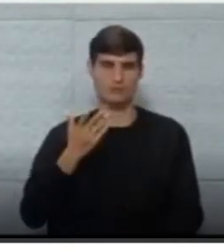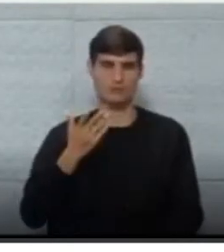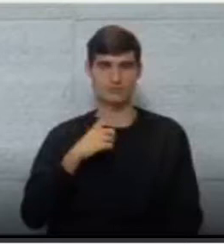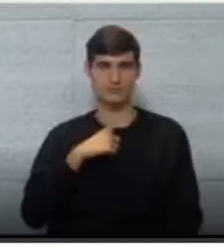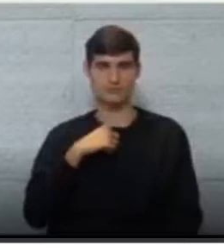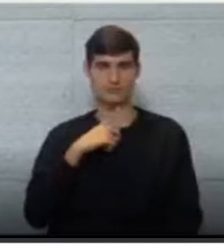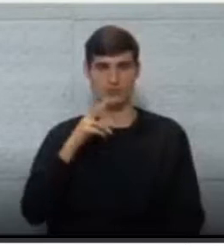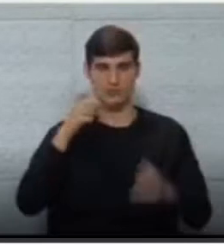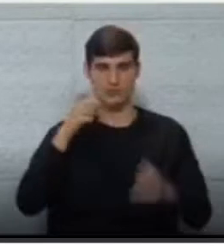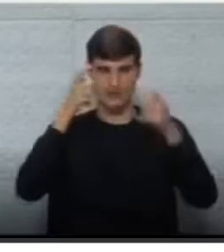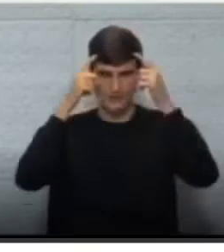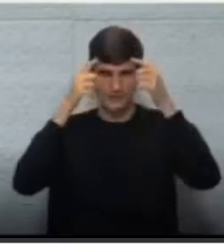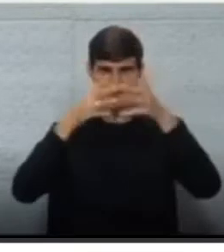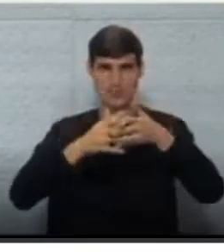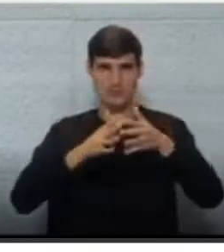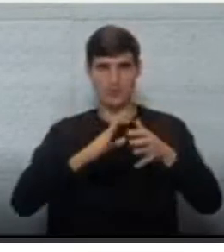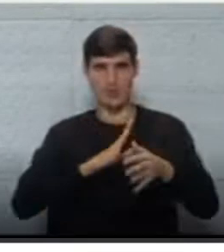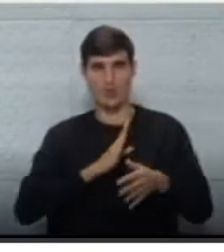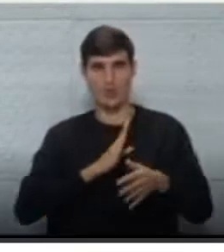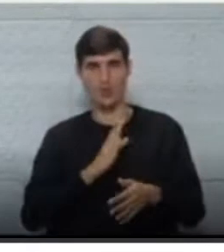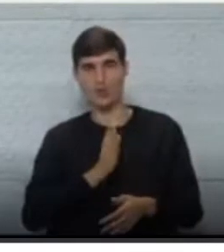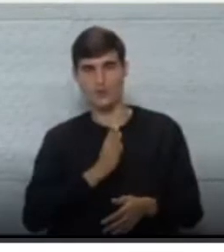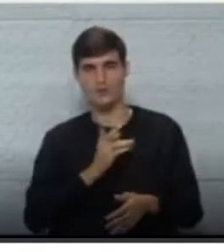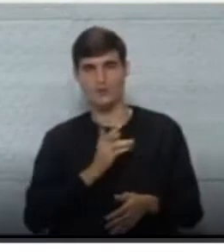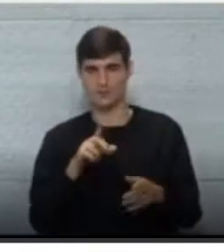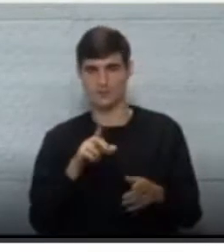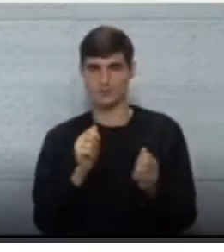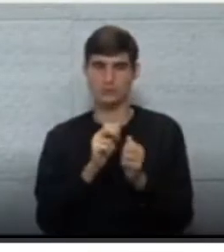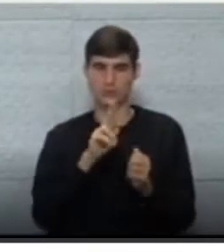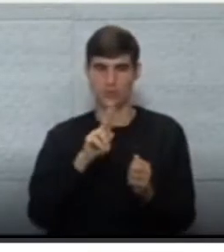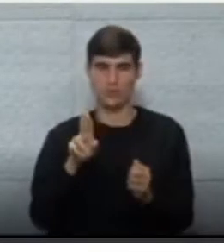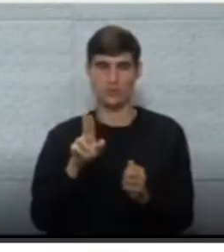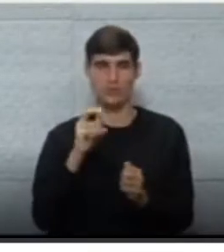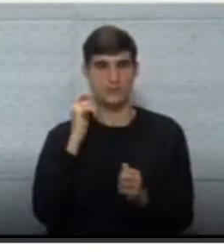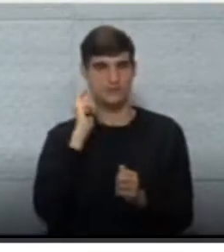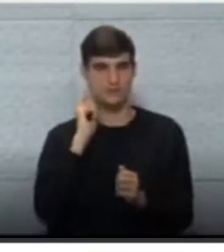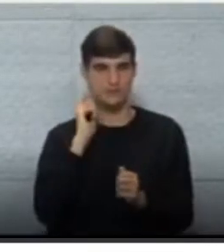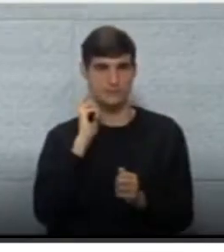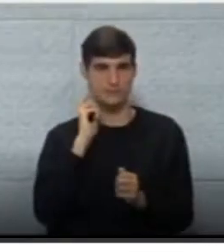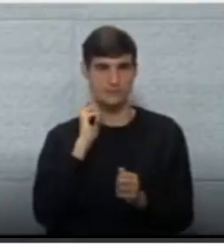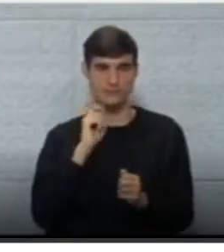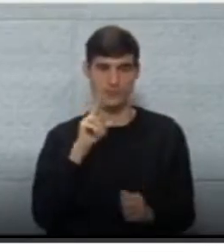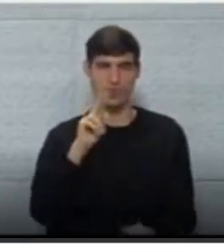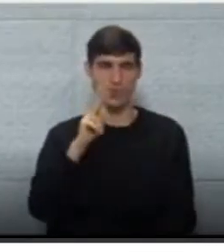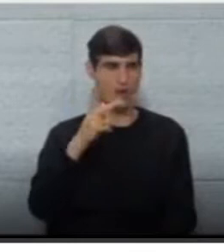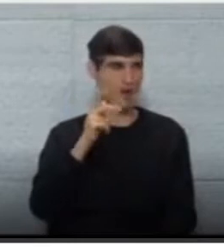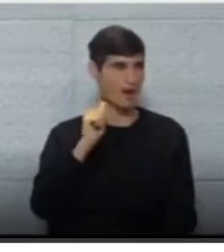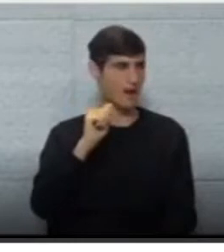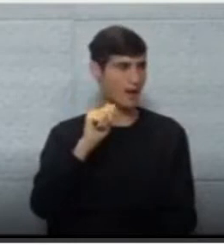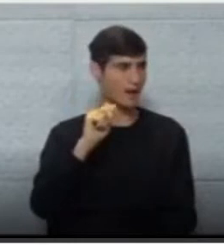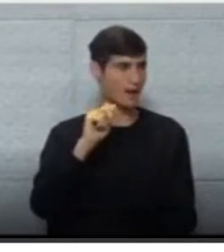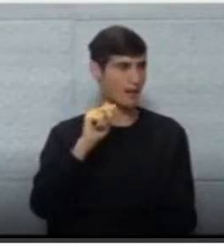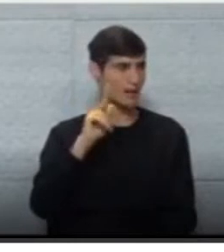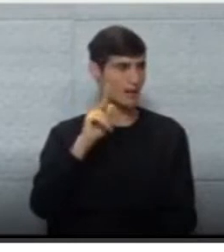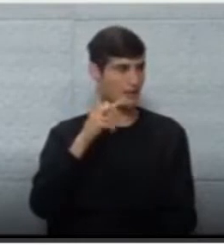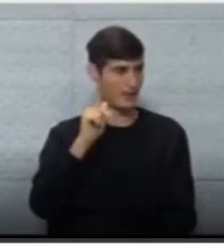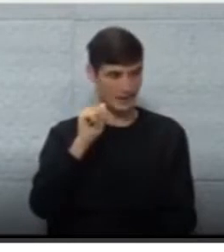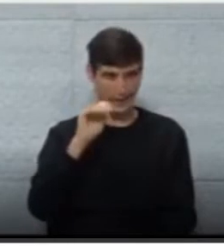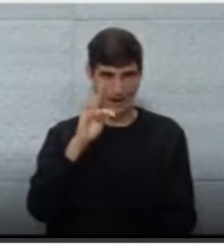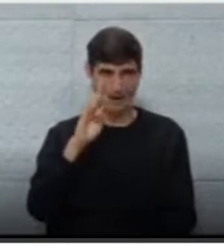infusão cérebro-coração, que vai ser utilizado, que é muito rico em nutrientes, e o outro que é o agar inclinado, que é o